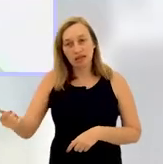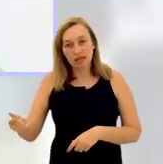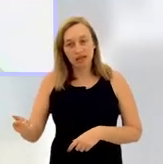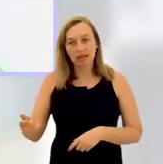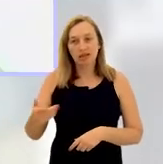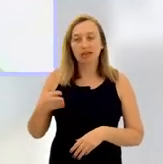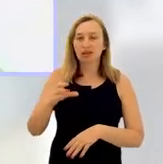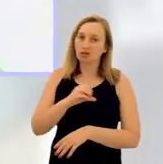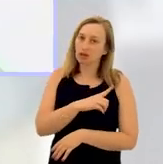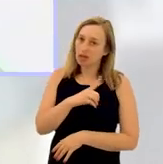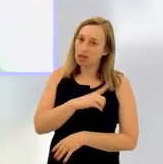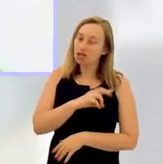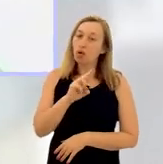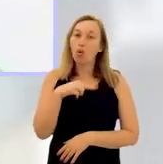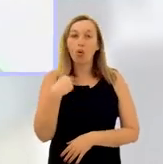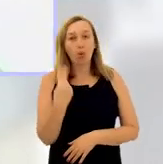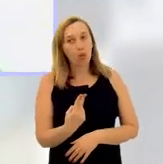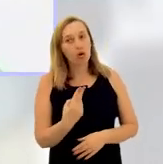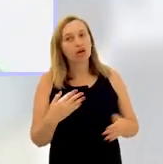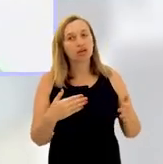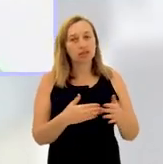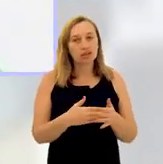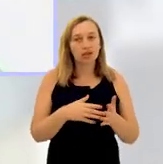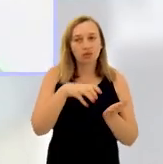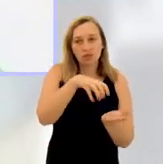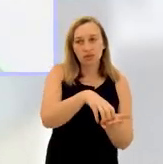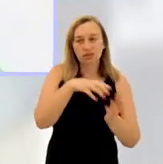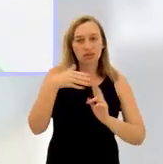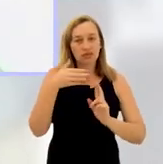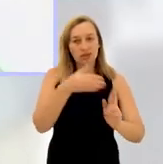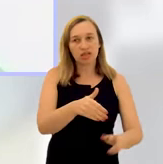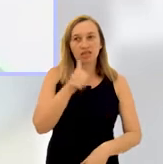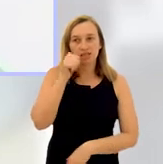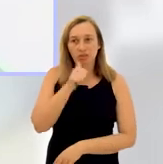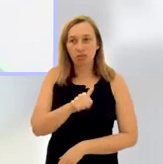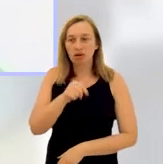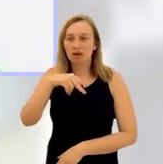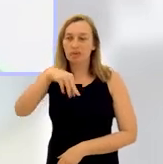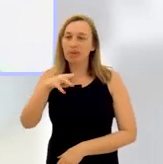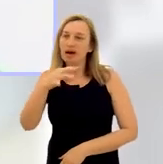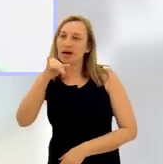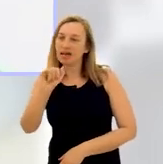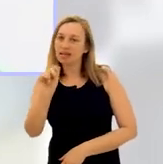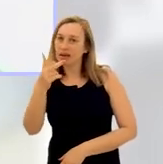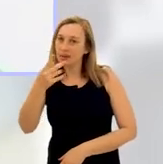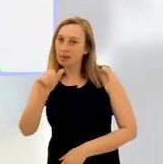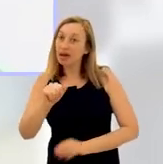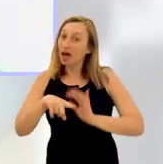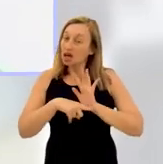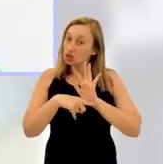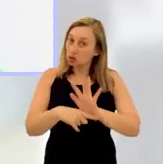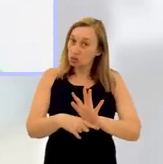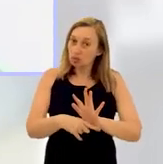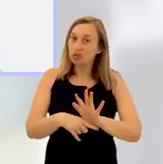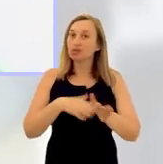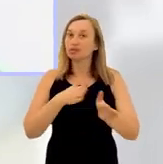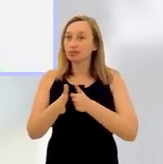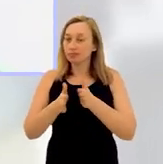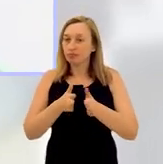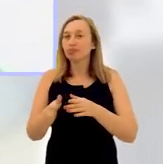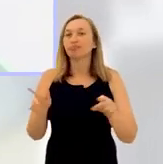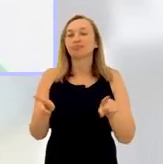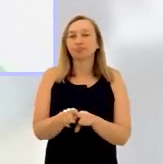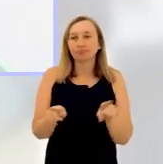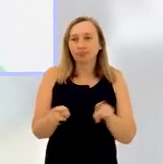se deslocar até uma delegacia ou até um centro de referência da mulher. Maria da Penha facilita essa